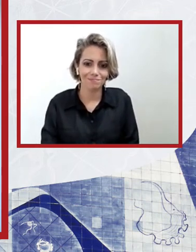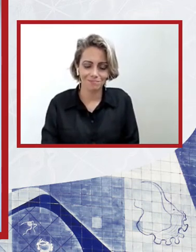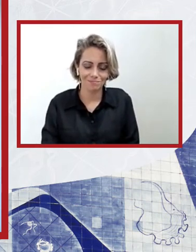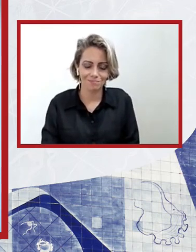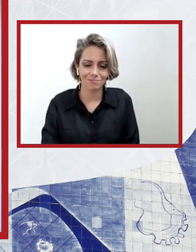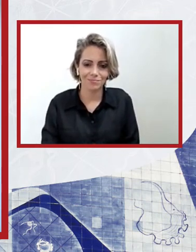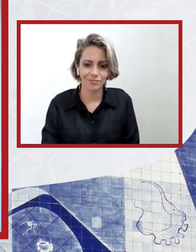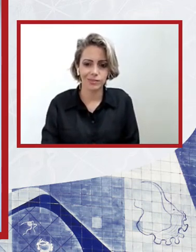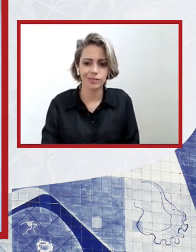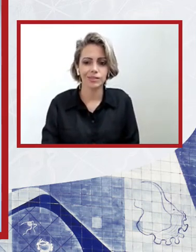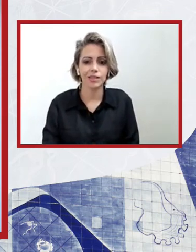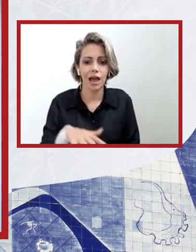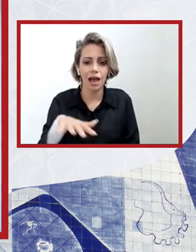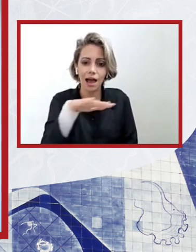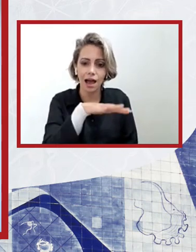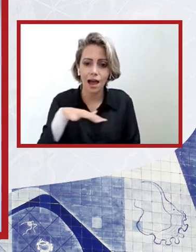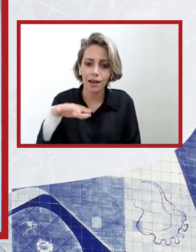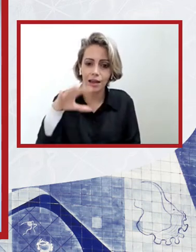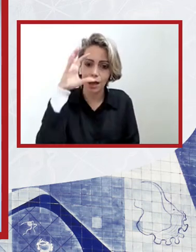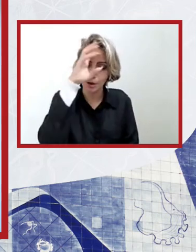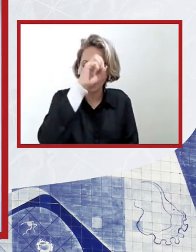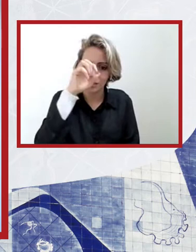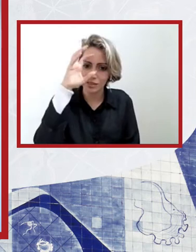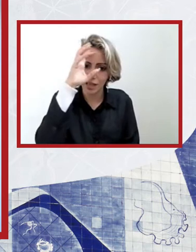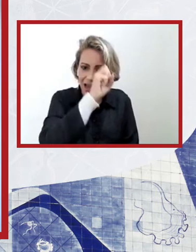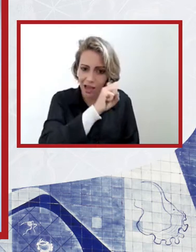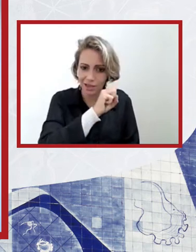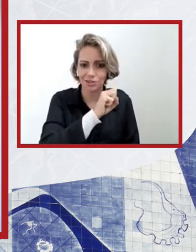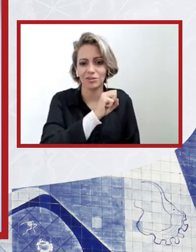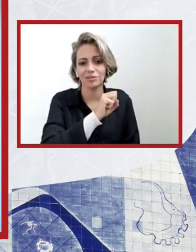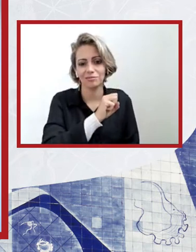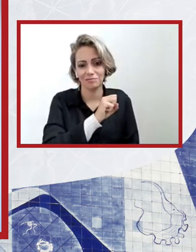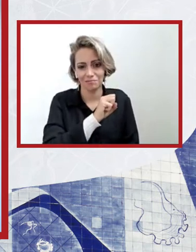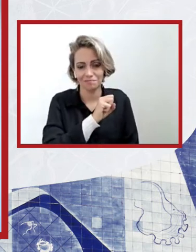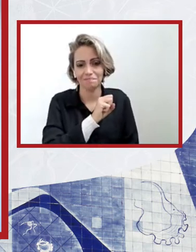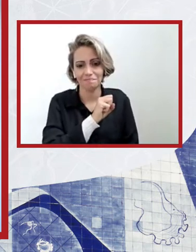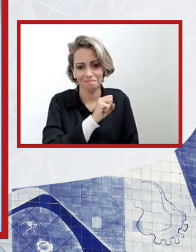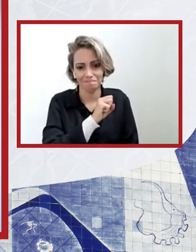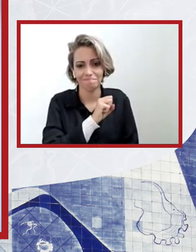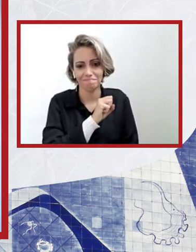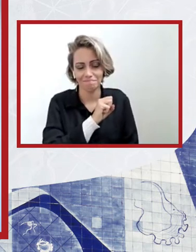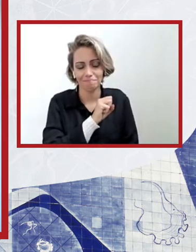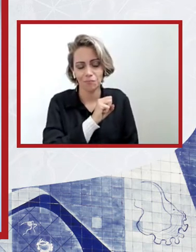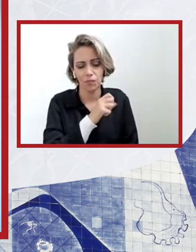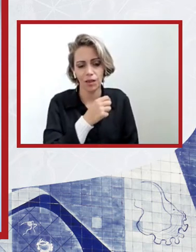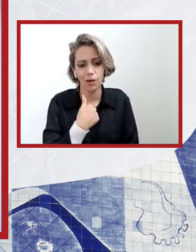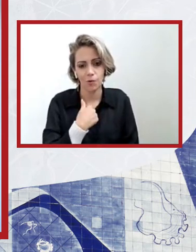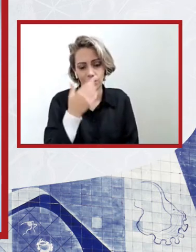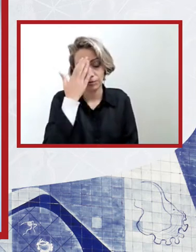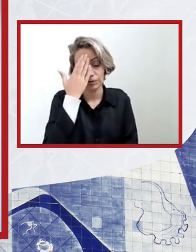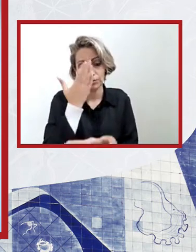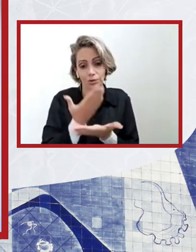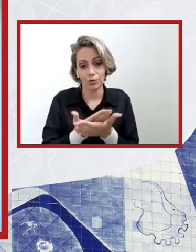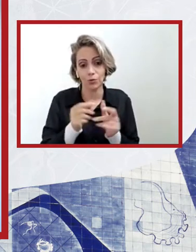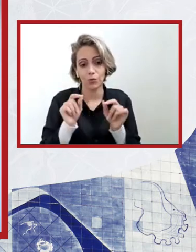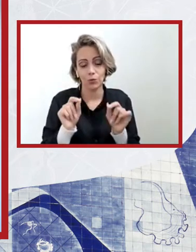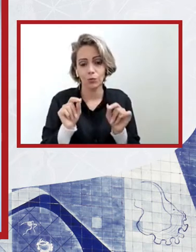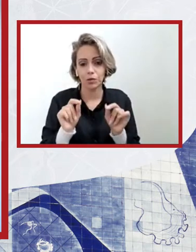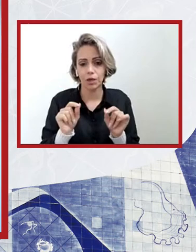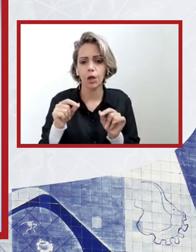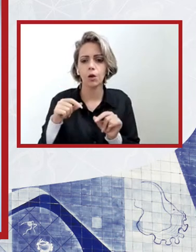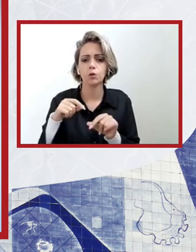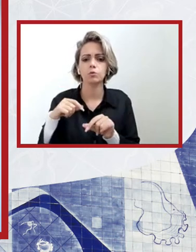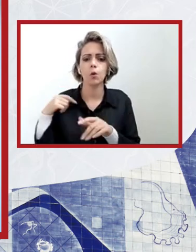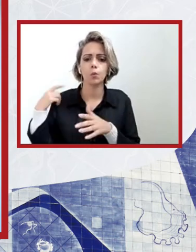aprendizagem, né, essa interface, né, eu creio que com o tempo